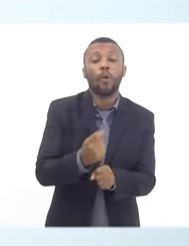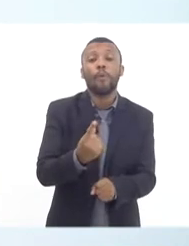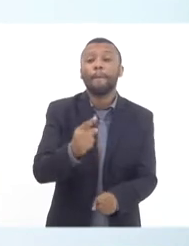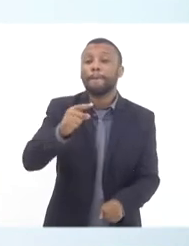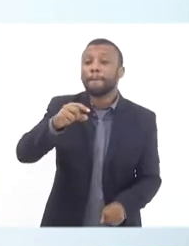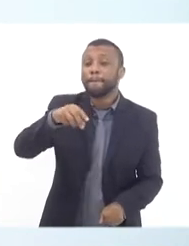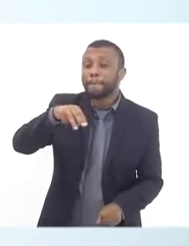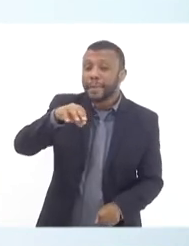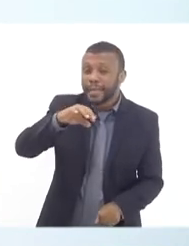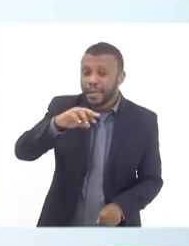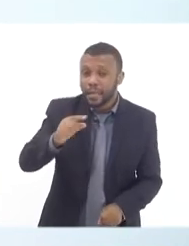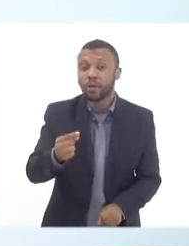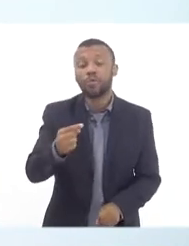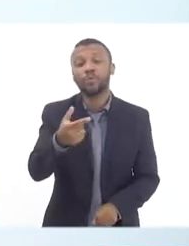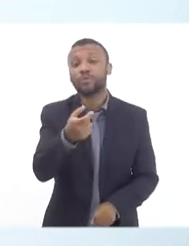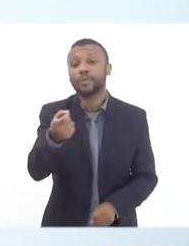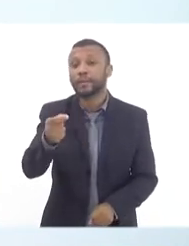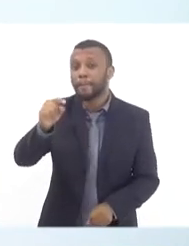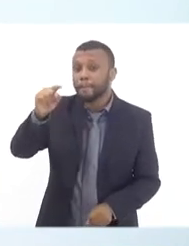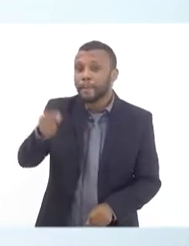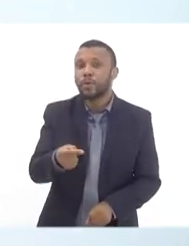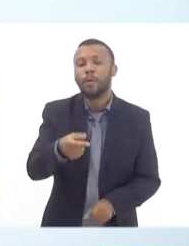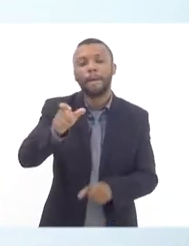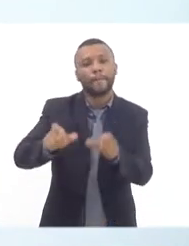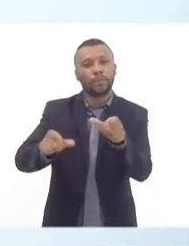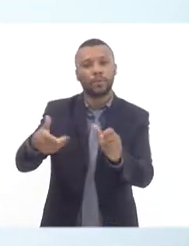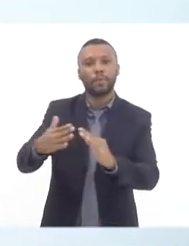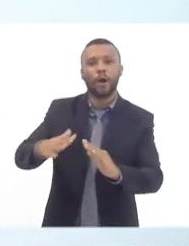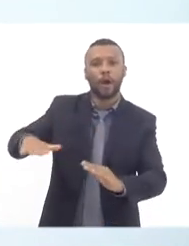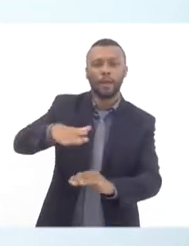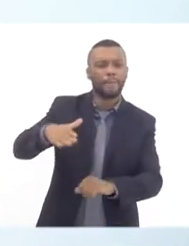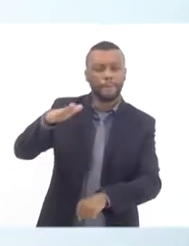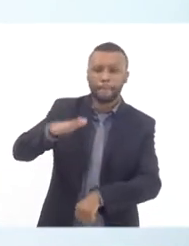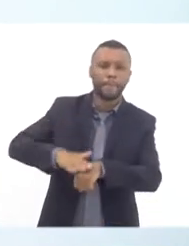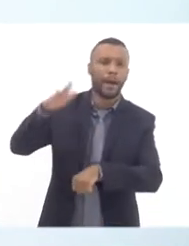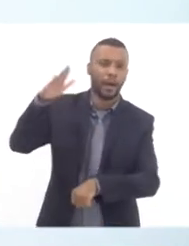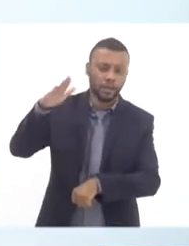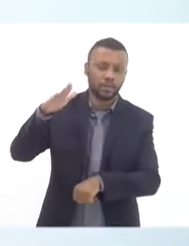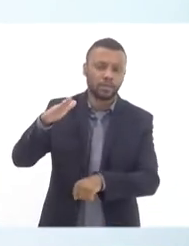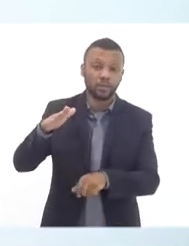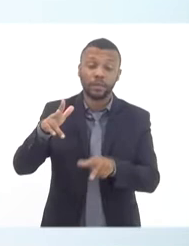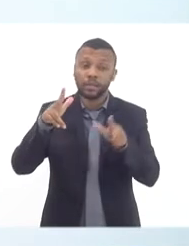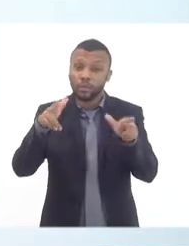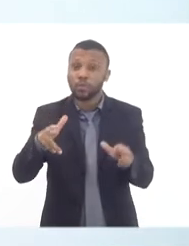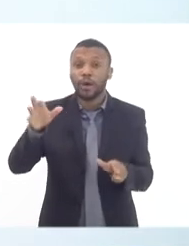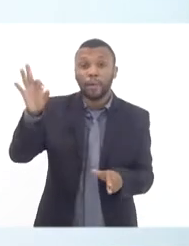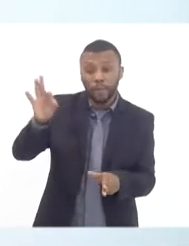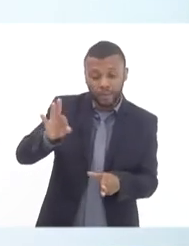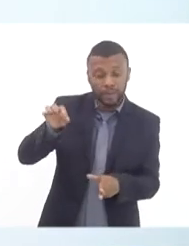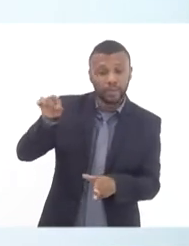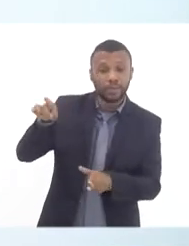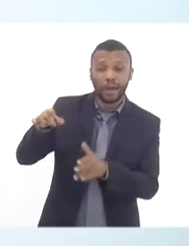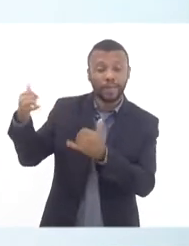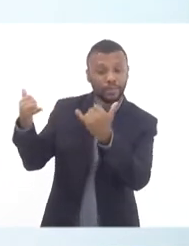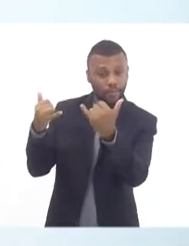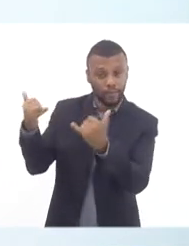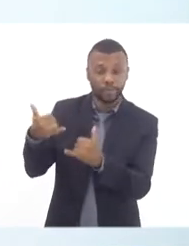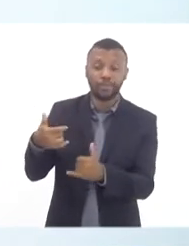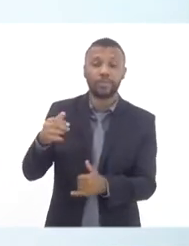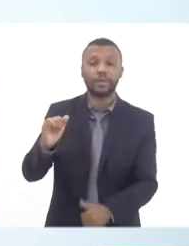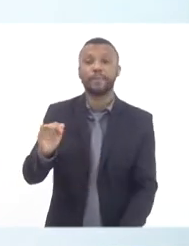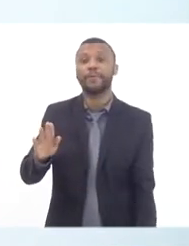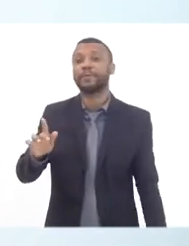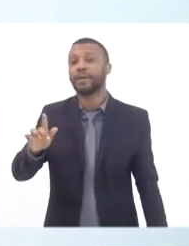mais de 1 milhão e 200 mil habitantes, sendo a segunda maior população do estado, segundo o IBGE, e apresenta baixas opções de